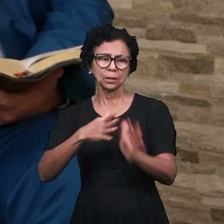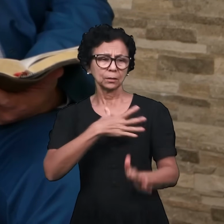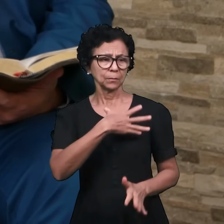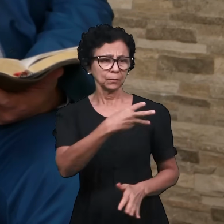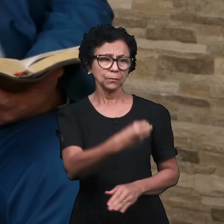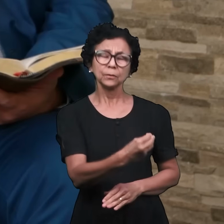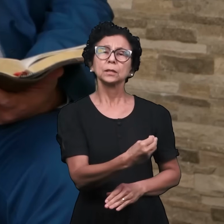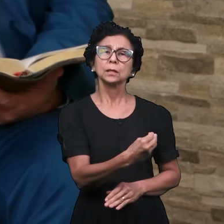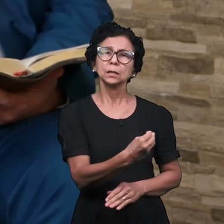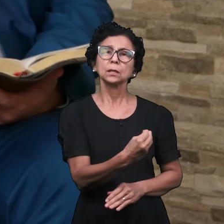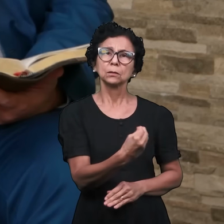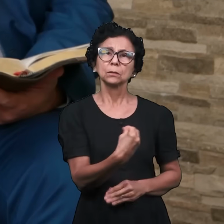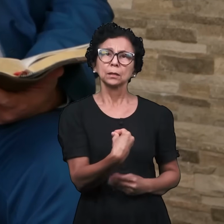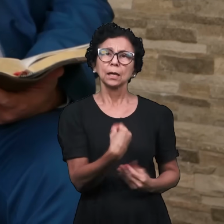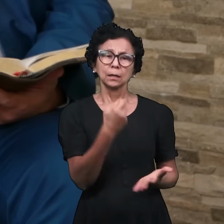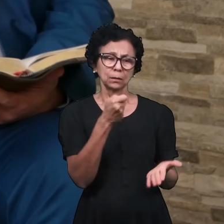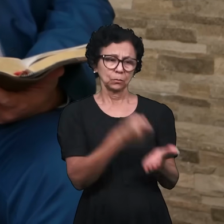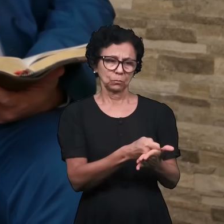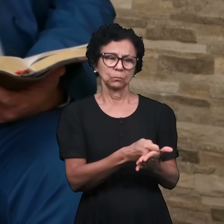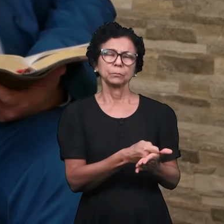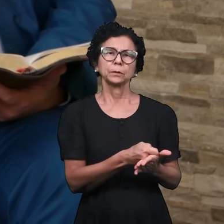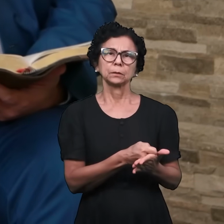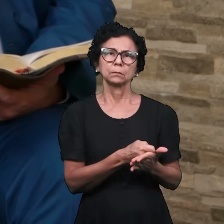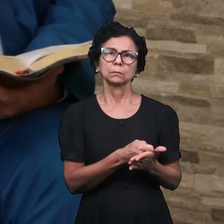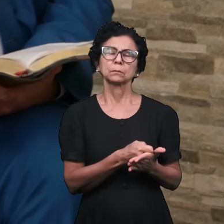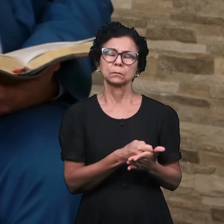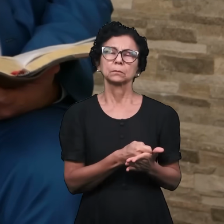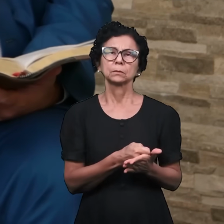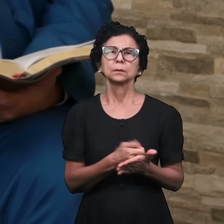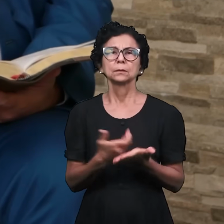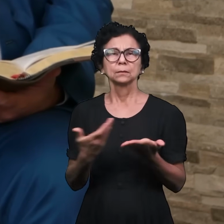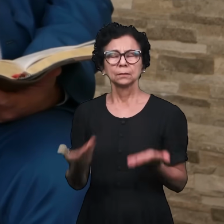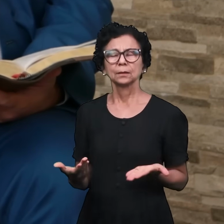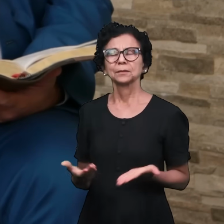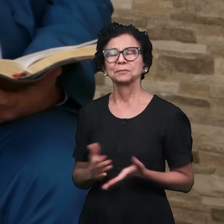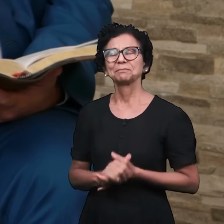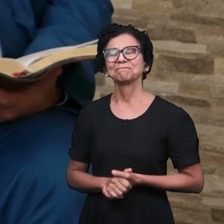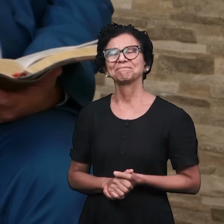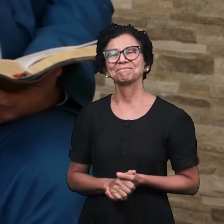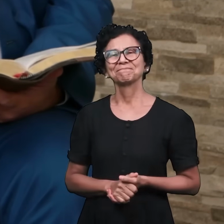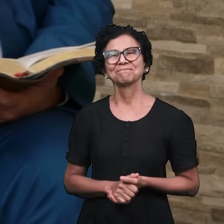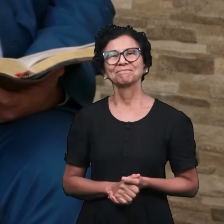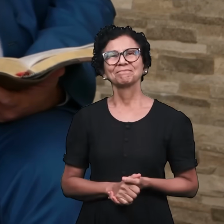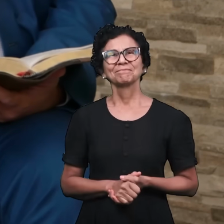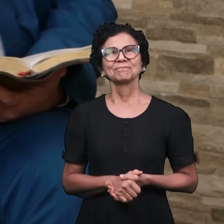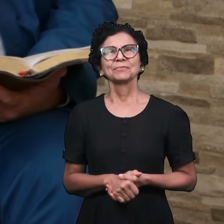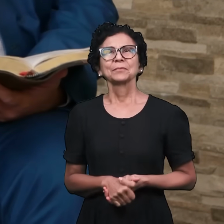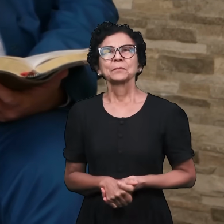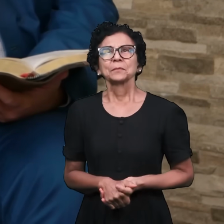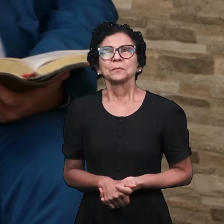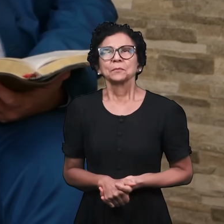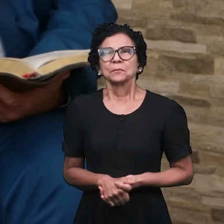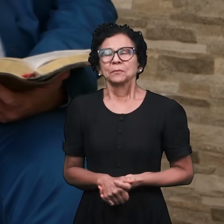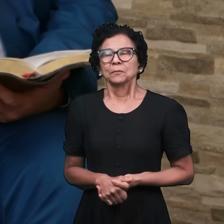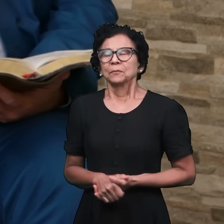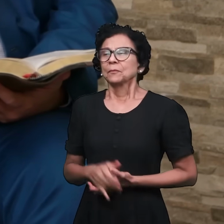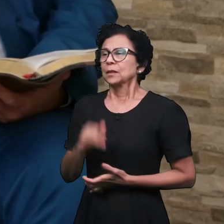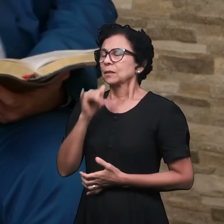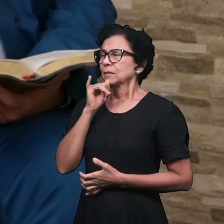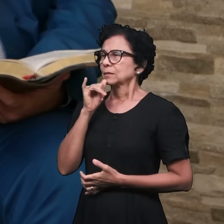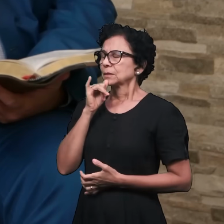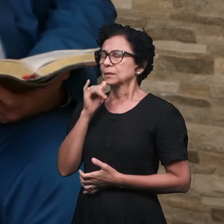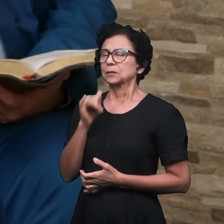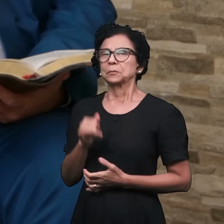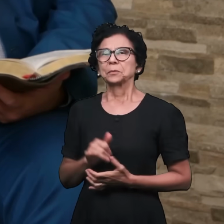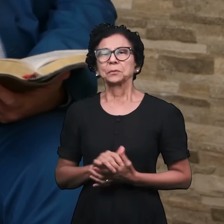abençoar de maneira Glória plena. a Jesus. Então, nós entendemos dessa forma Amém. esse texto. Eu queria até citar um exemplo